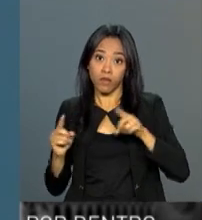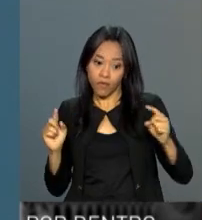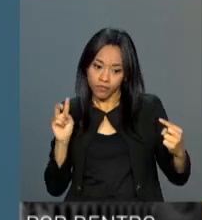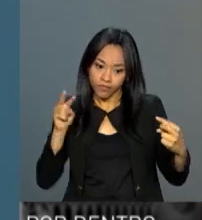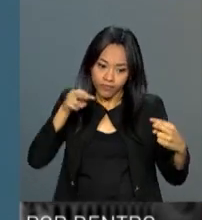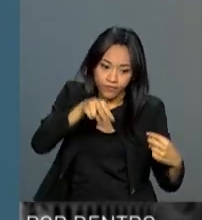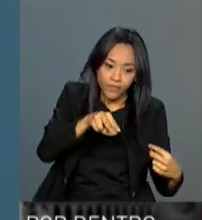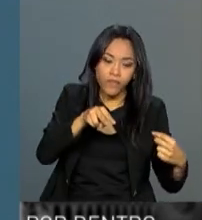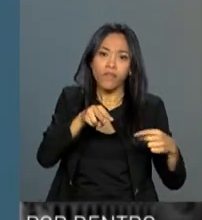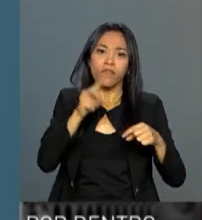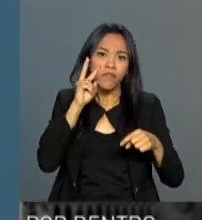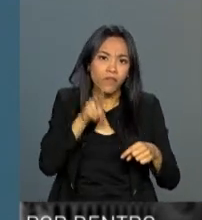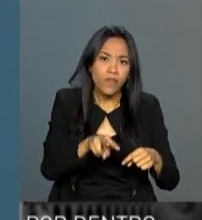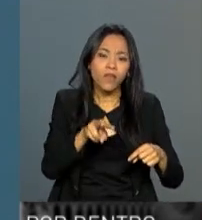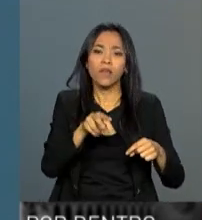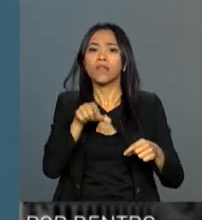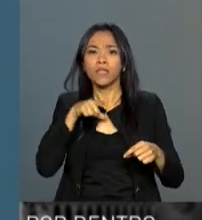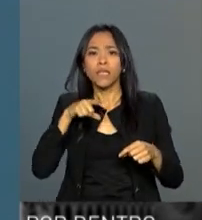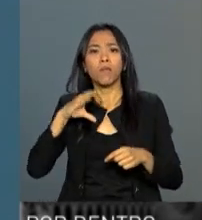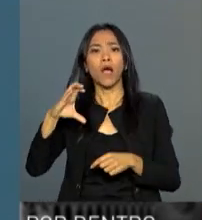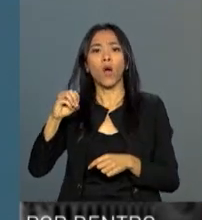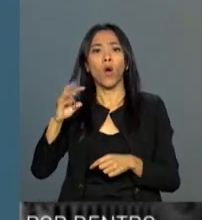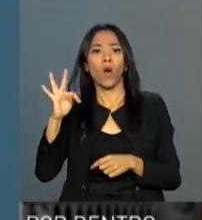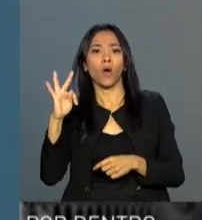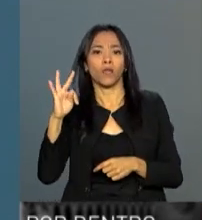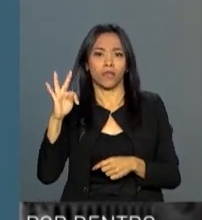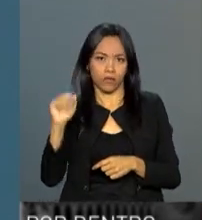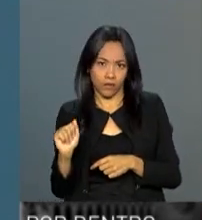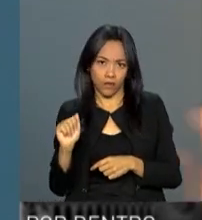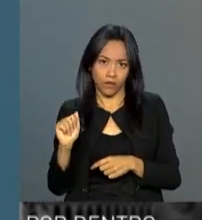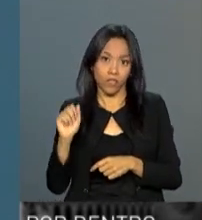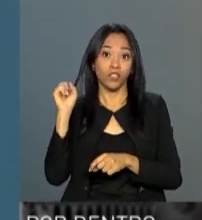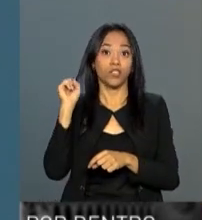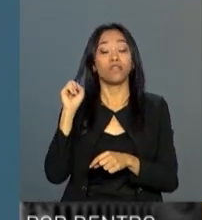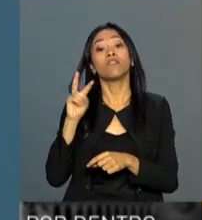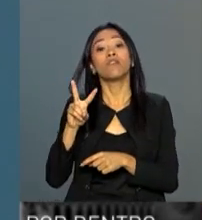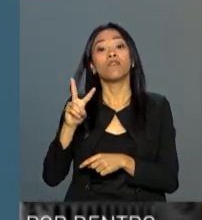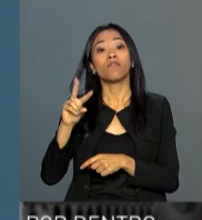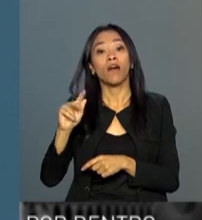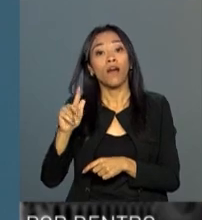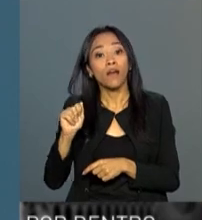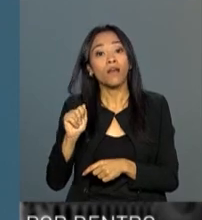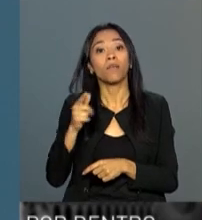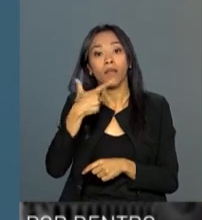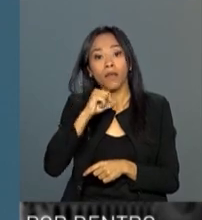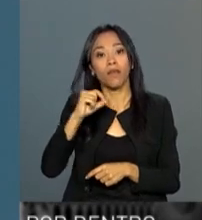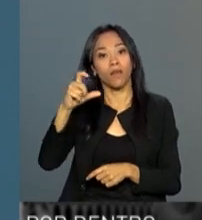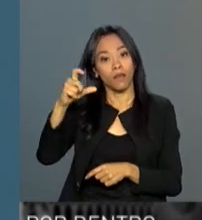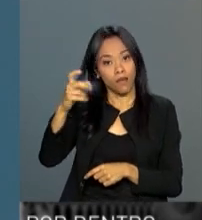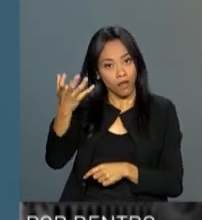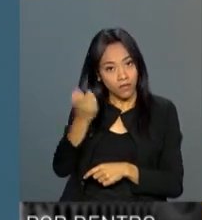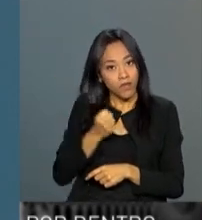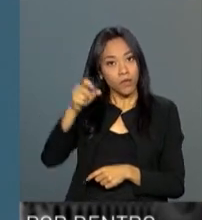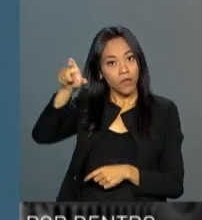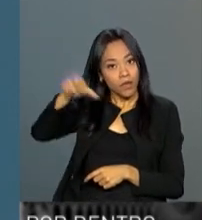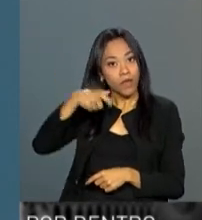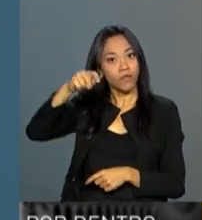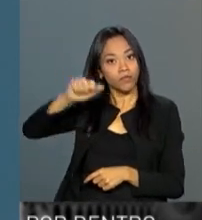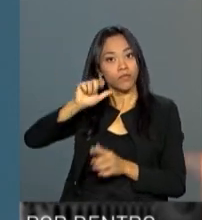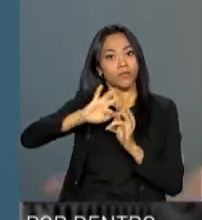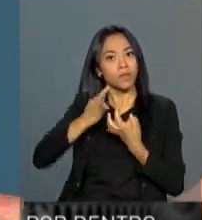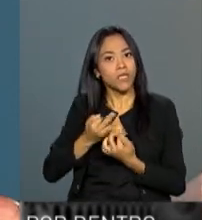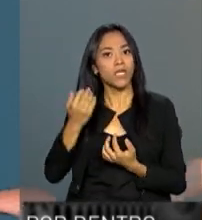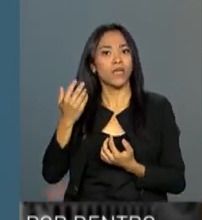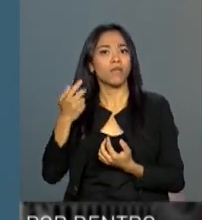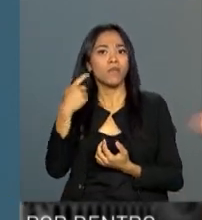empregos uma quota de empregos pro as pessoas oriundas do bolsa família vão dizer o que elas estão precisando